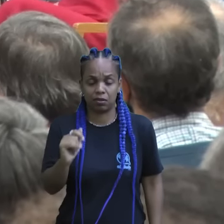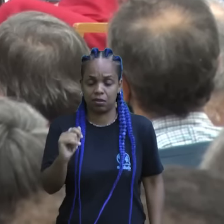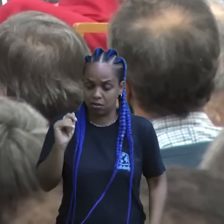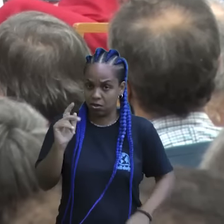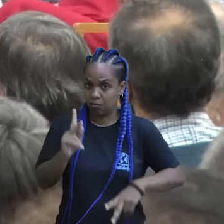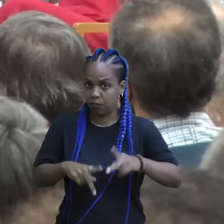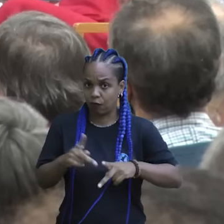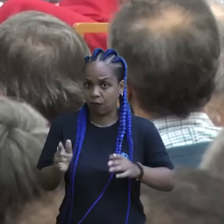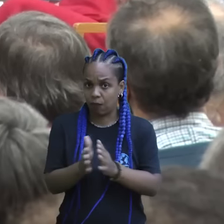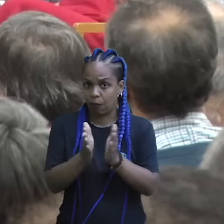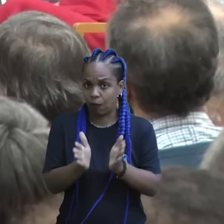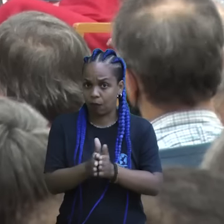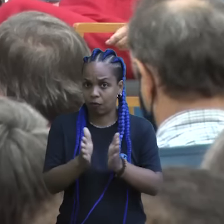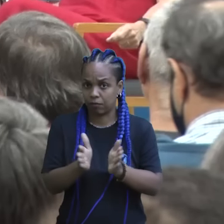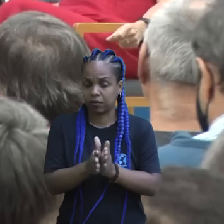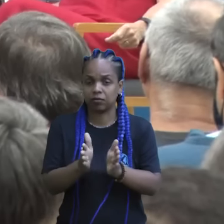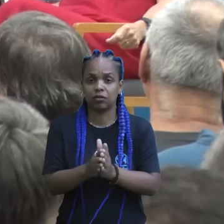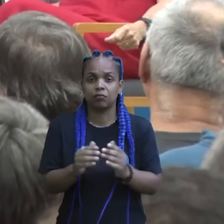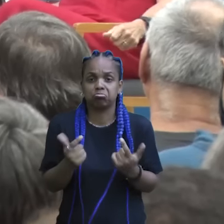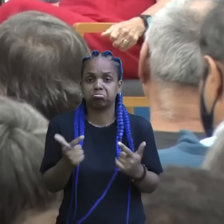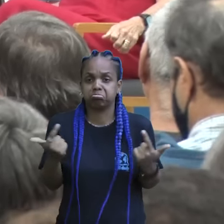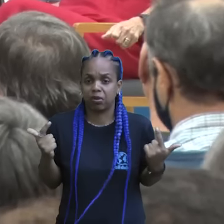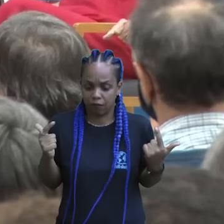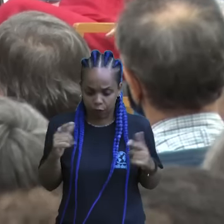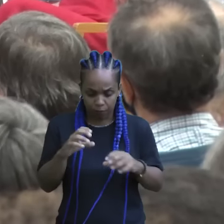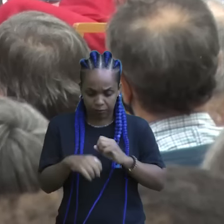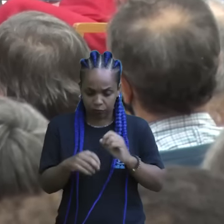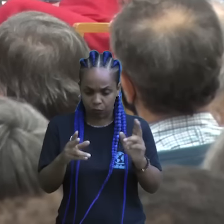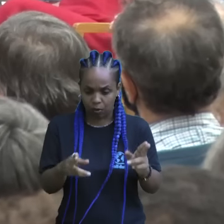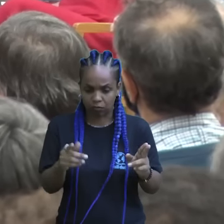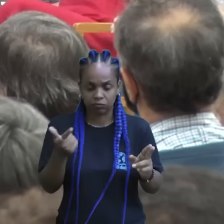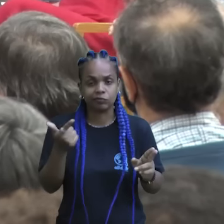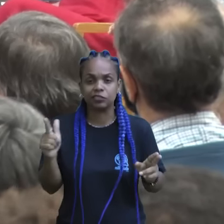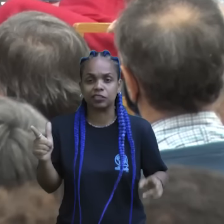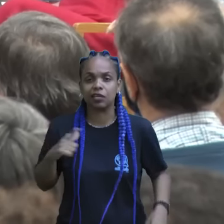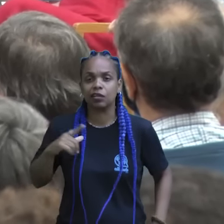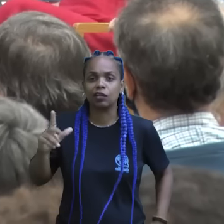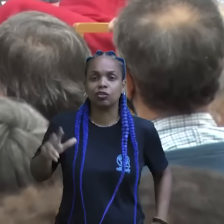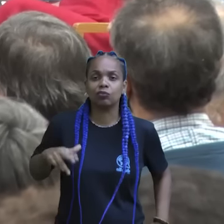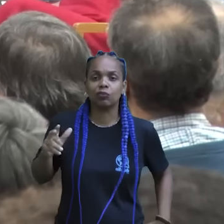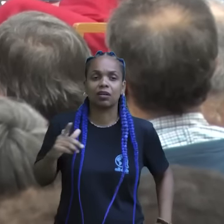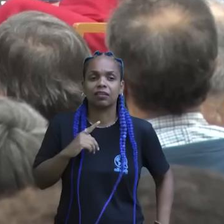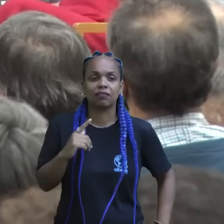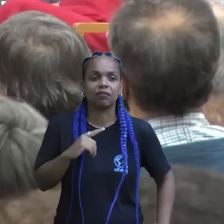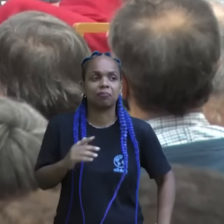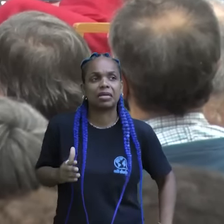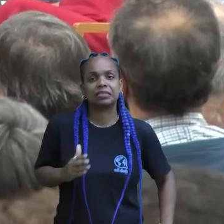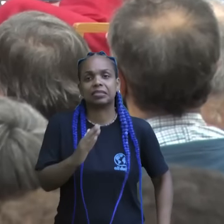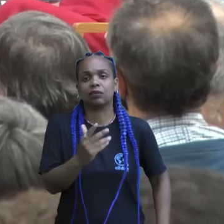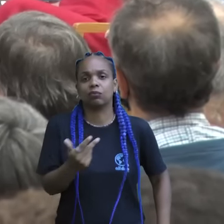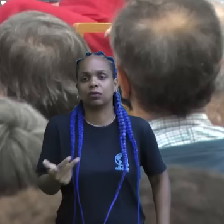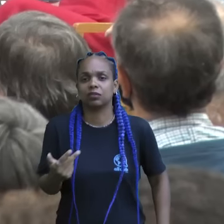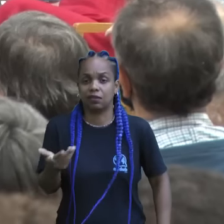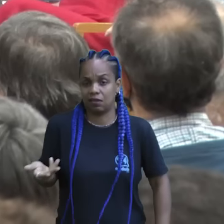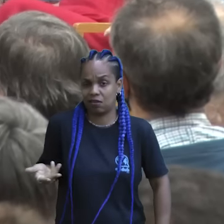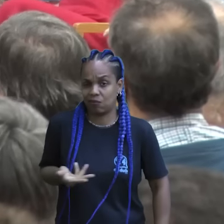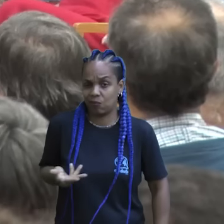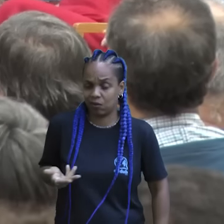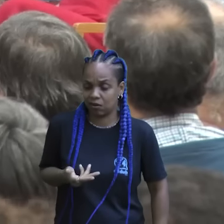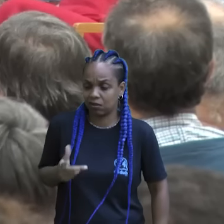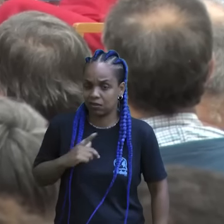em cálculo. E que agora, para as populações que entravam por cotas, eles faziam uma política de